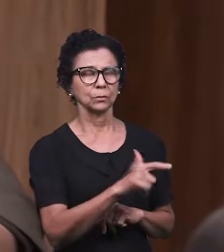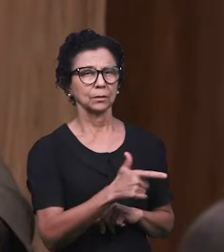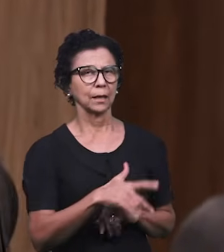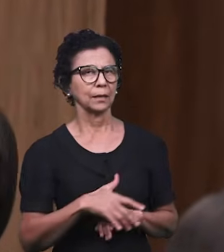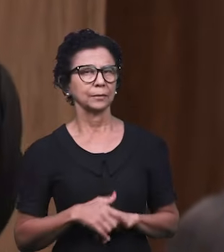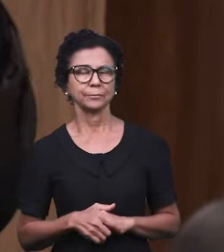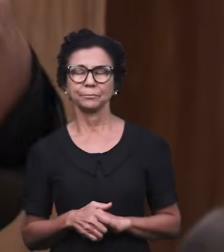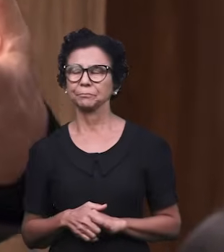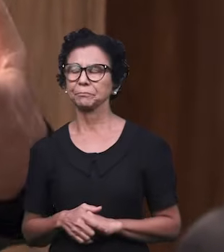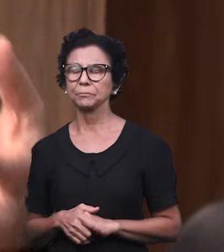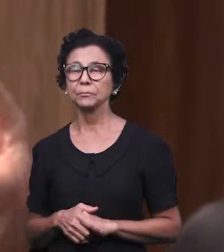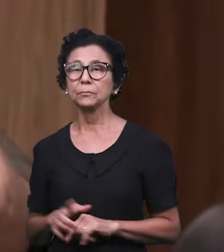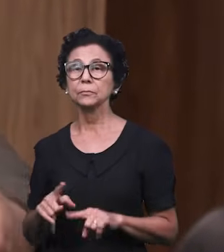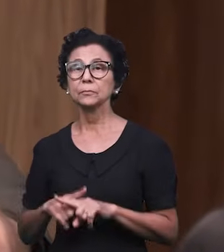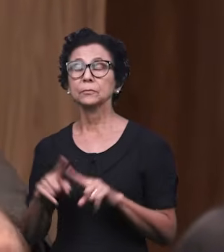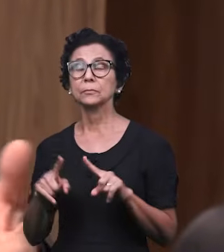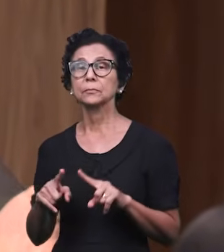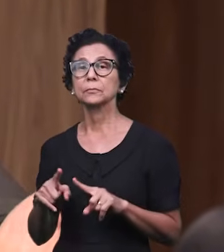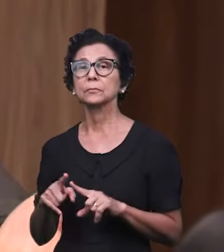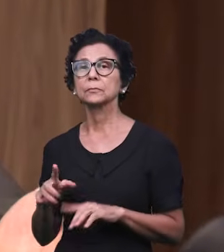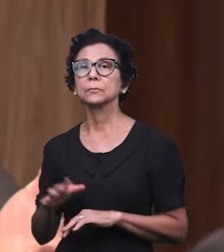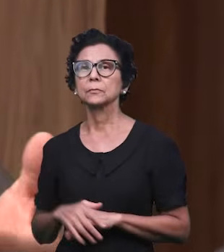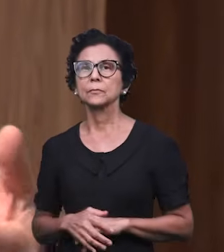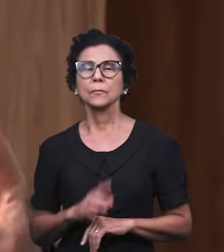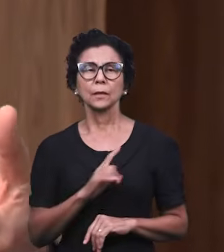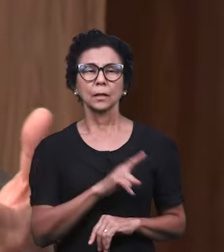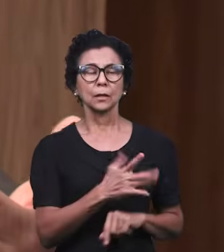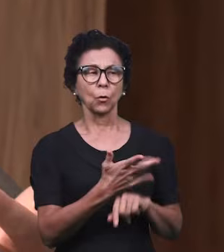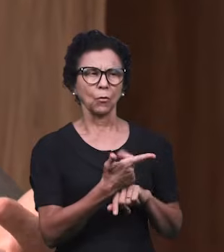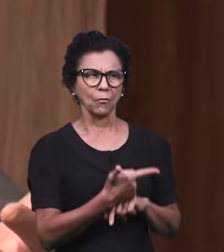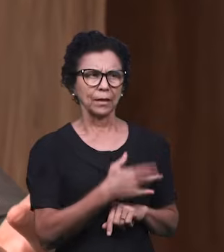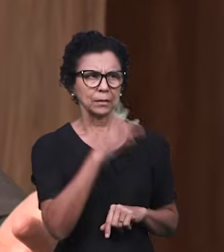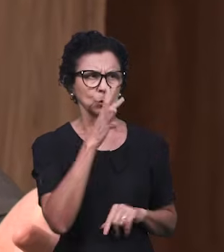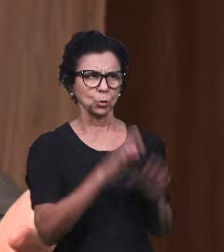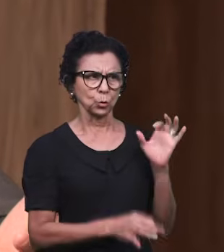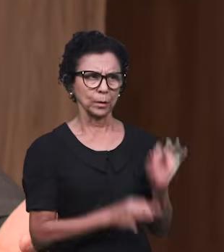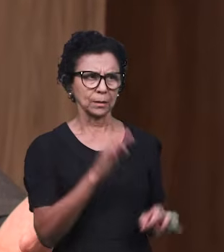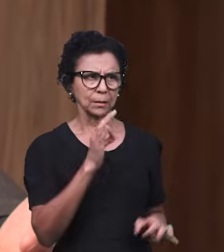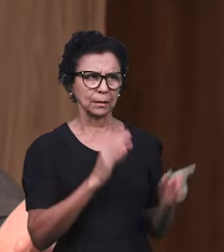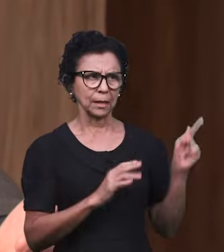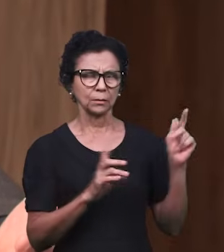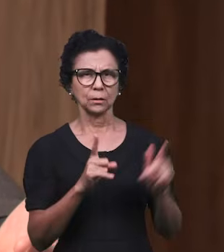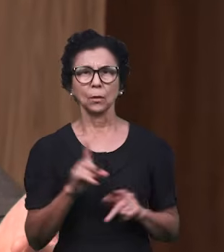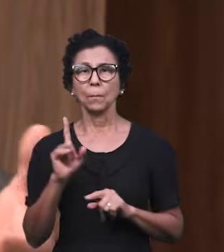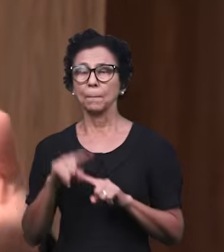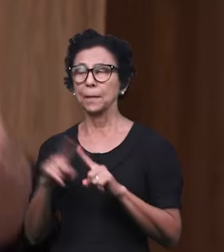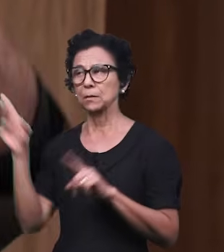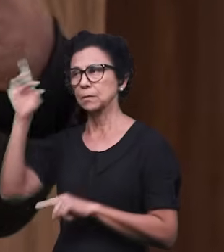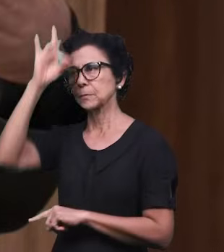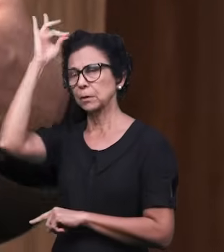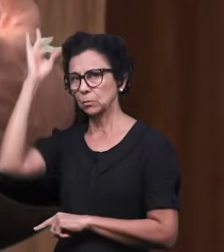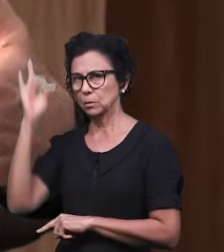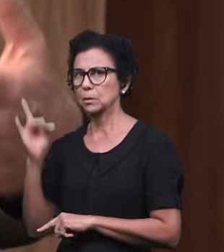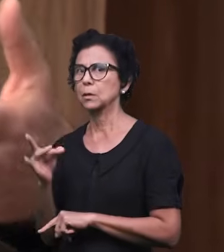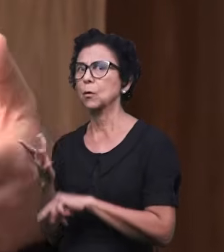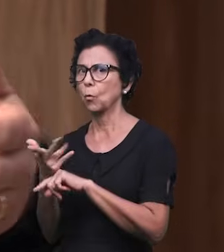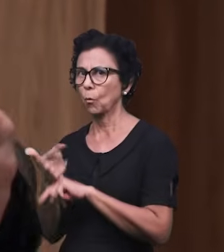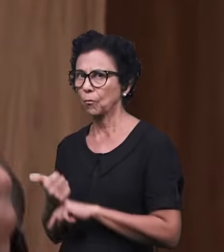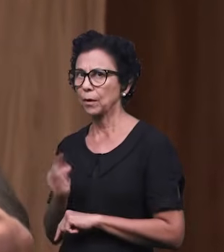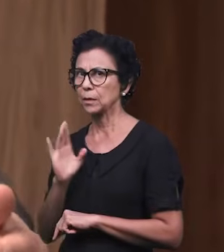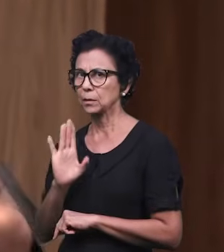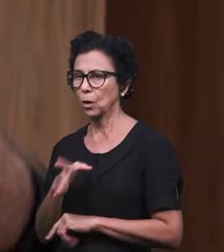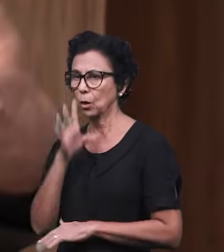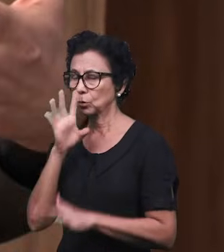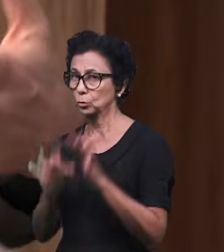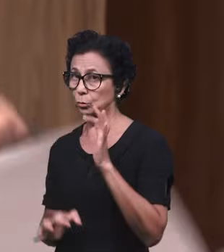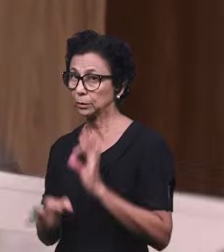preserva, né, de uma condenação eterna. O cristianismo é limitado ao conhecimento humano, está dentro dos limites